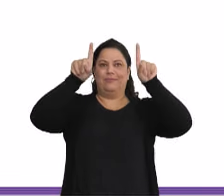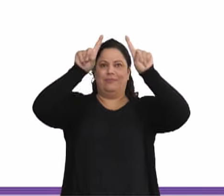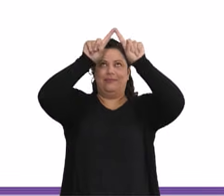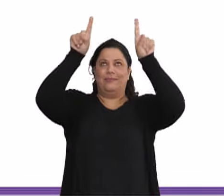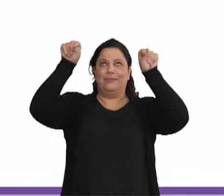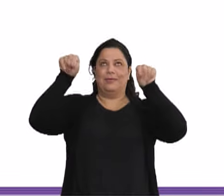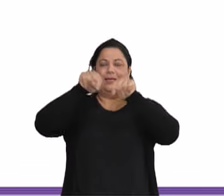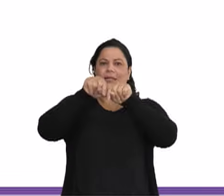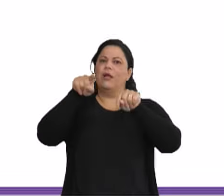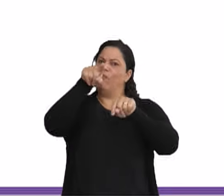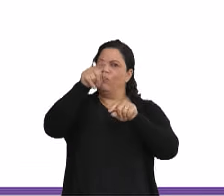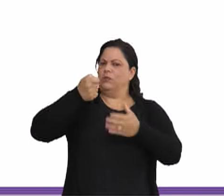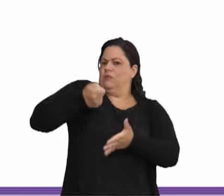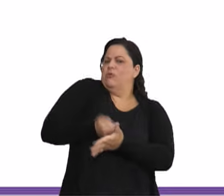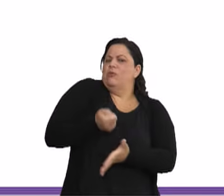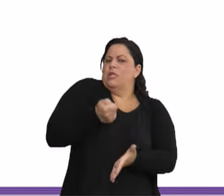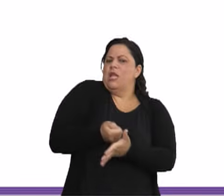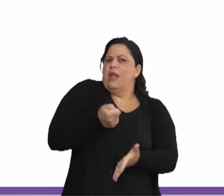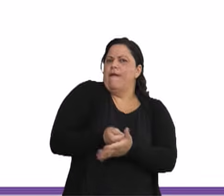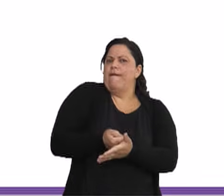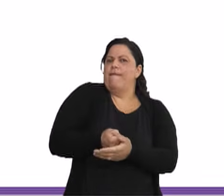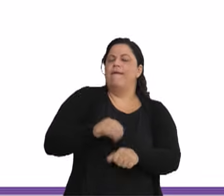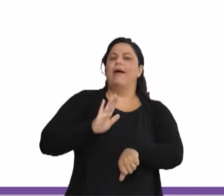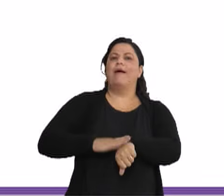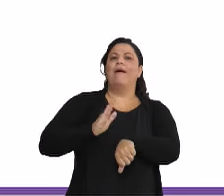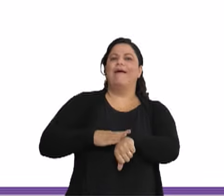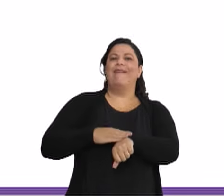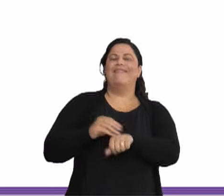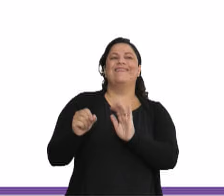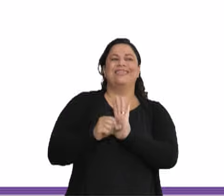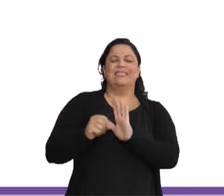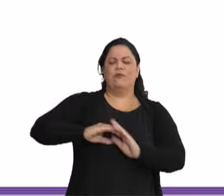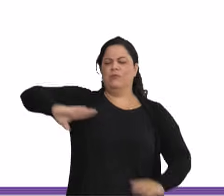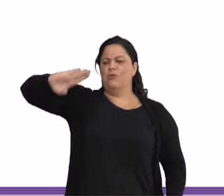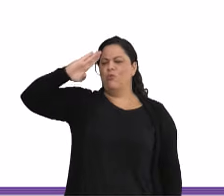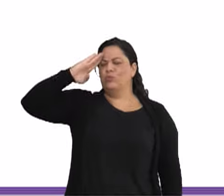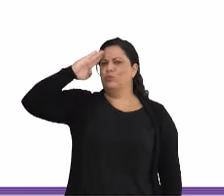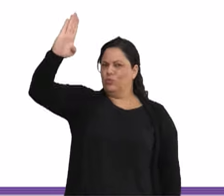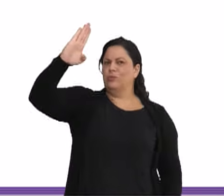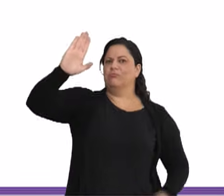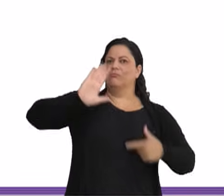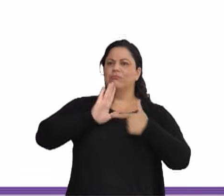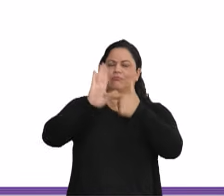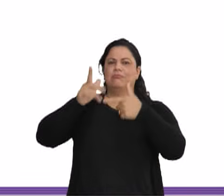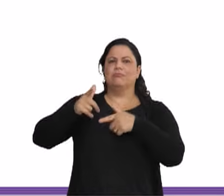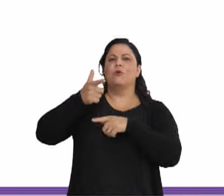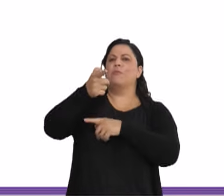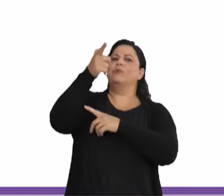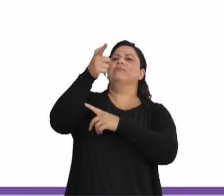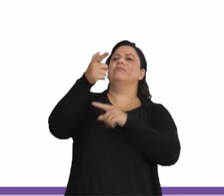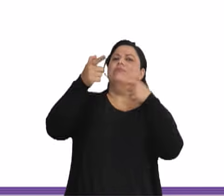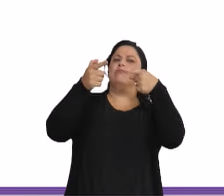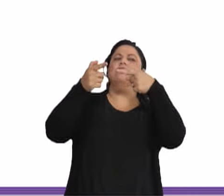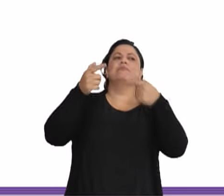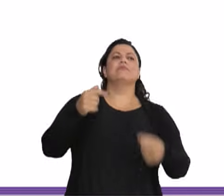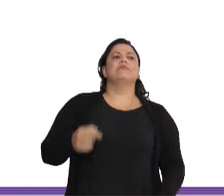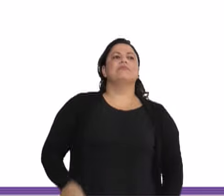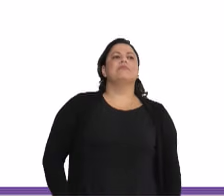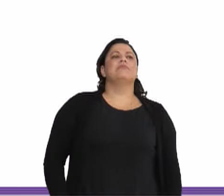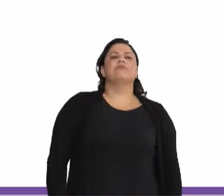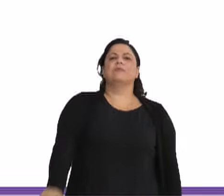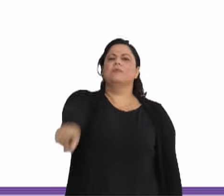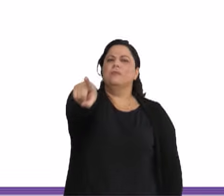cumprir. E você tem um soldado, então, apontando para você. E aí lá embaixo, aquela frase que vai pesar em